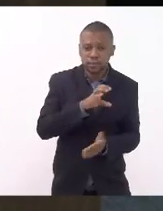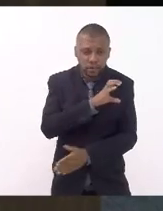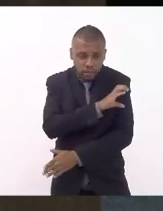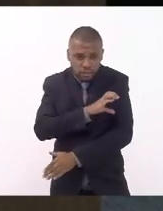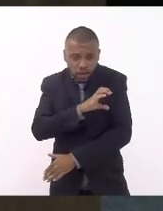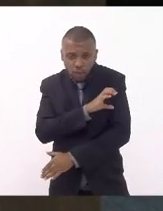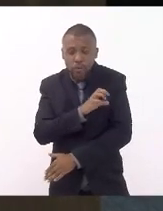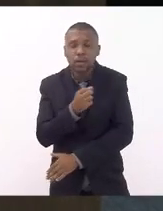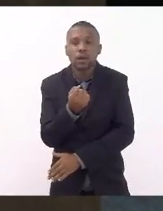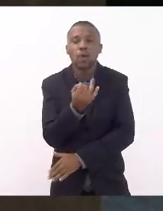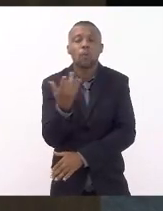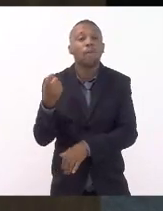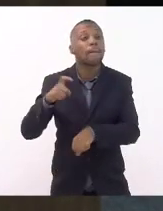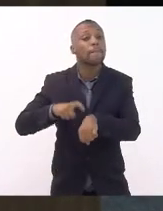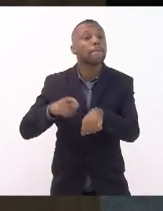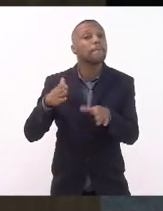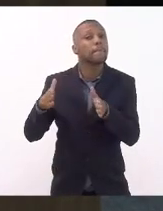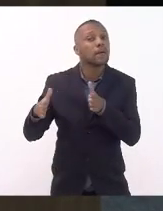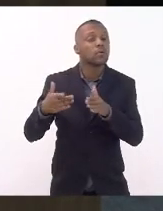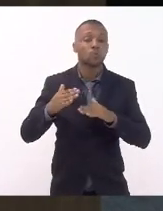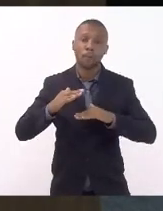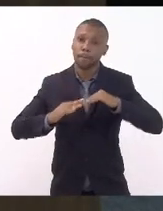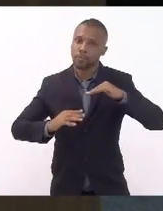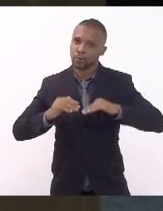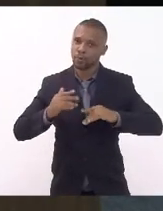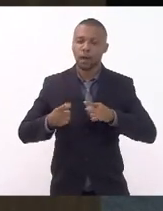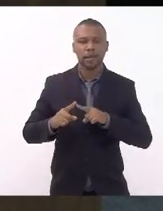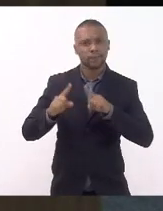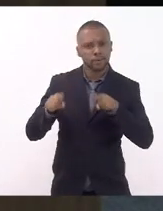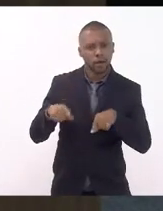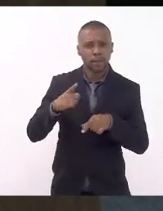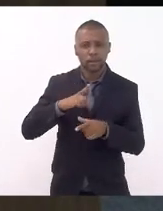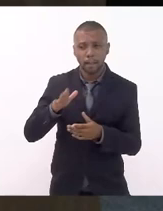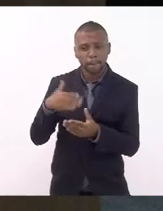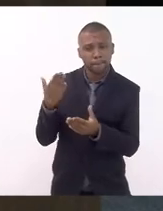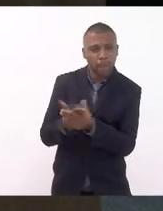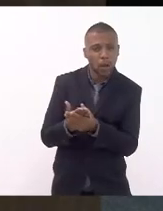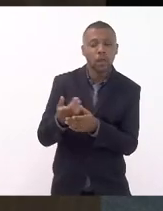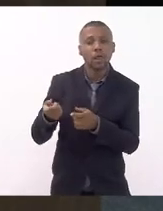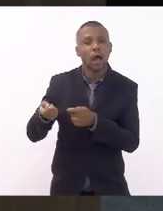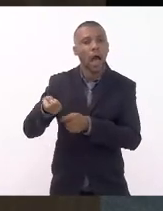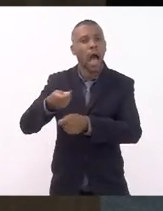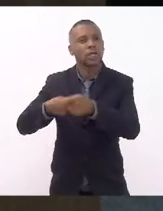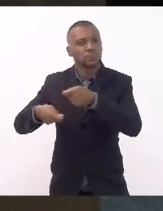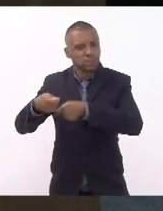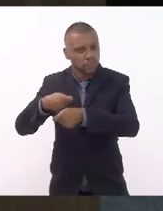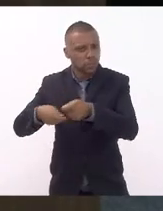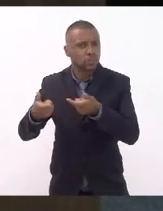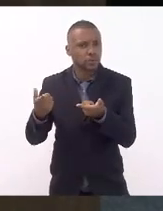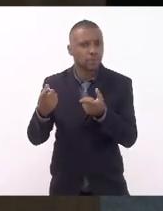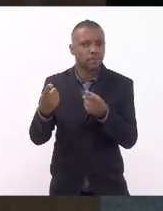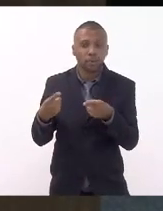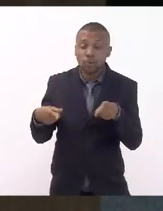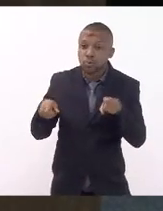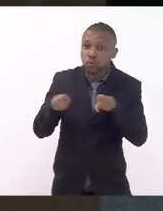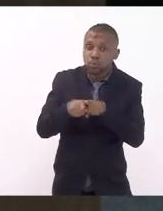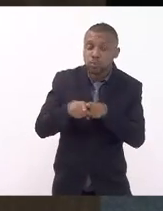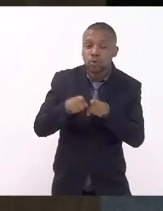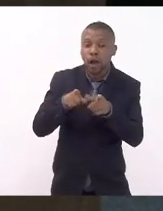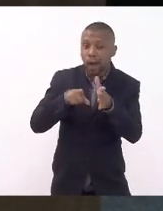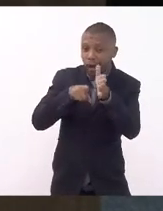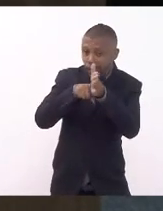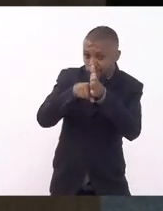período profissional? A servidora responde a algum procedimento administrativo junto à